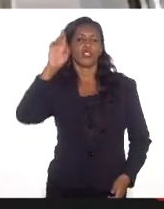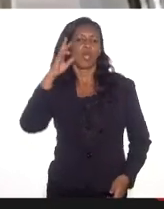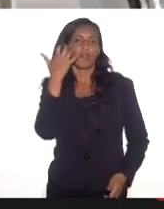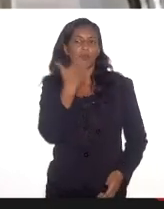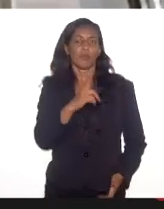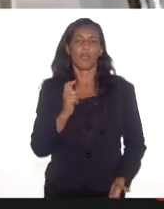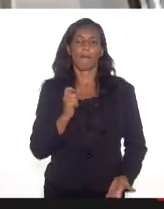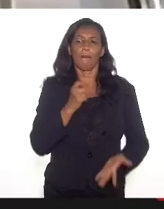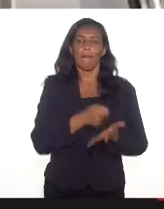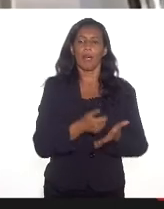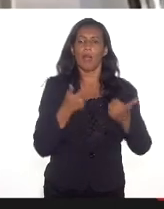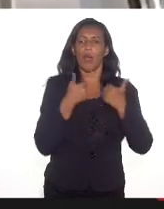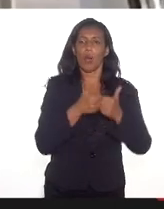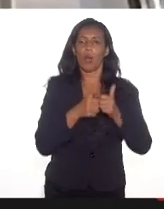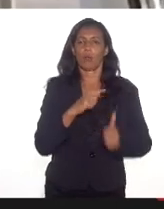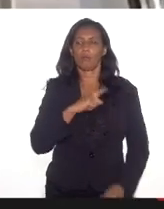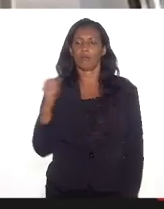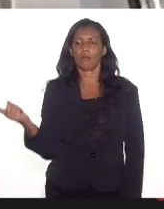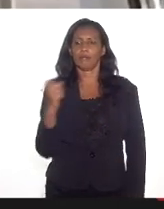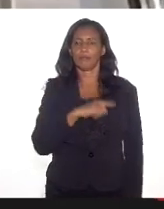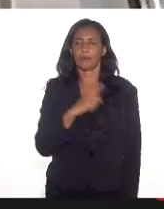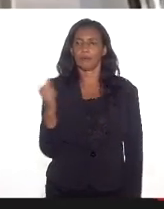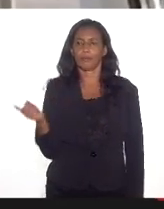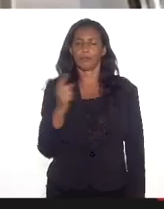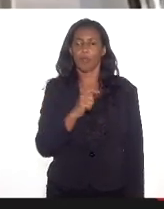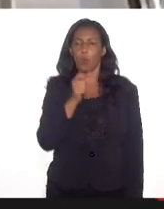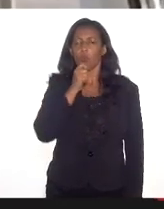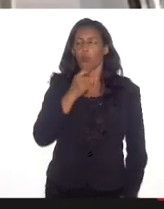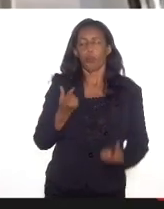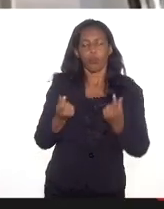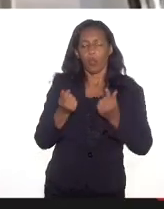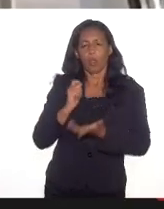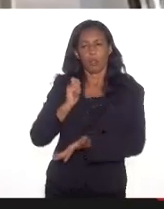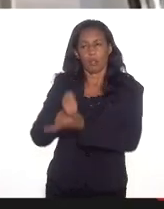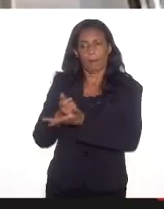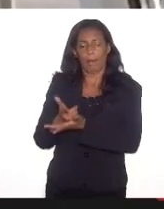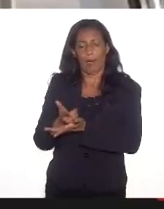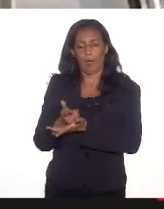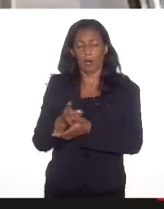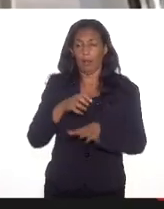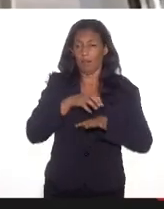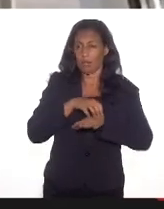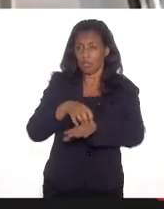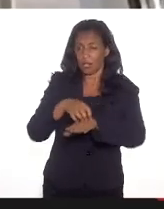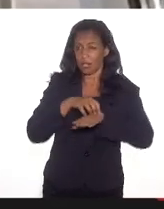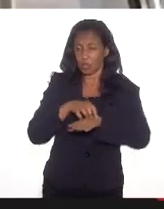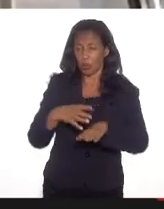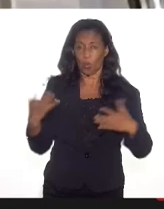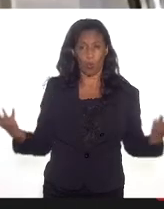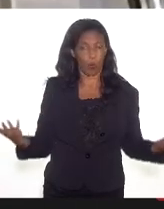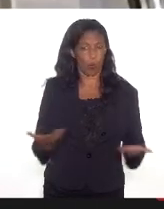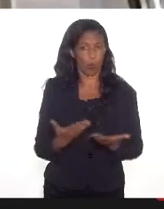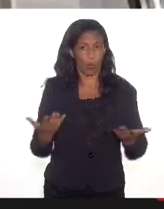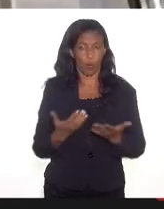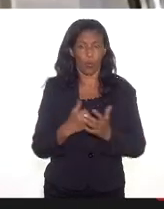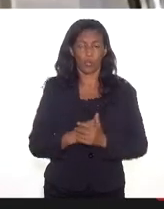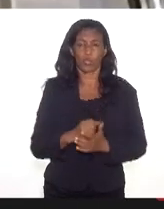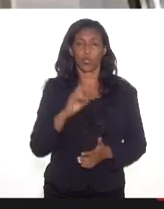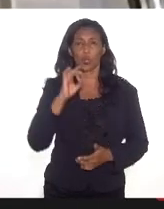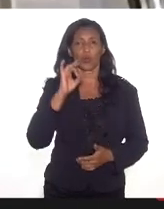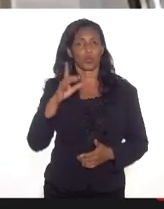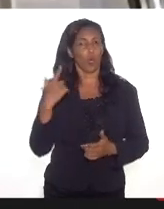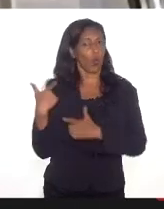complexos de passagem para a saída dessas pessoas para suas casas os meios de transporte hoje eles não são só um